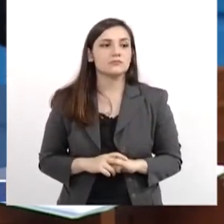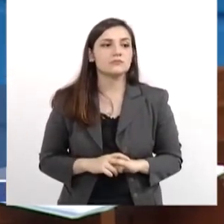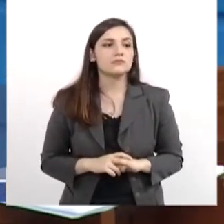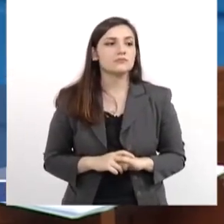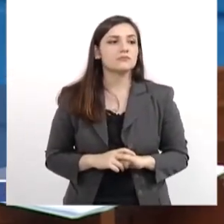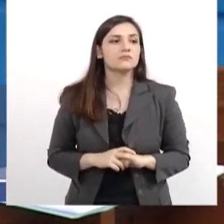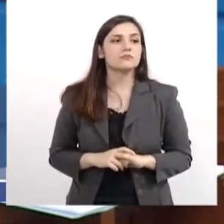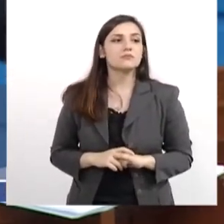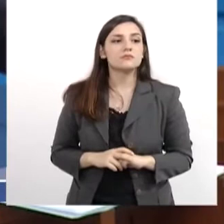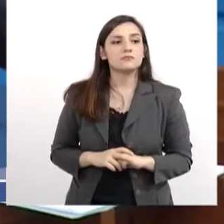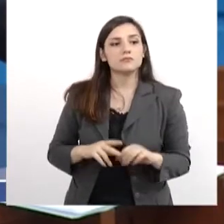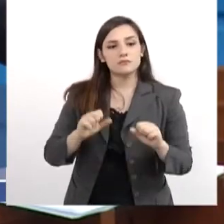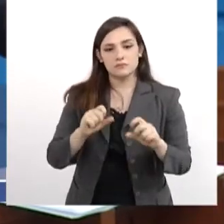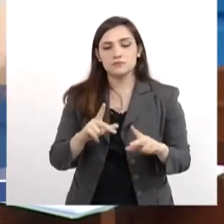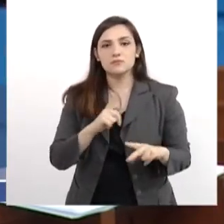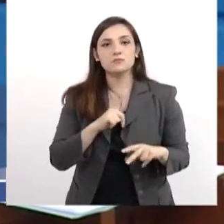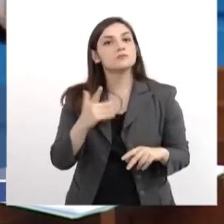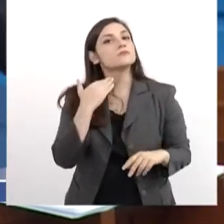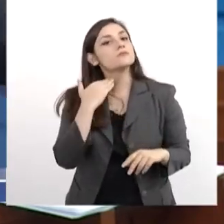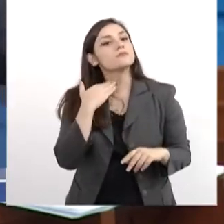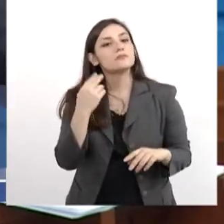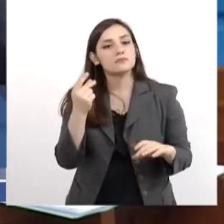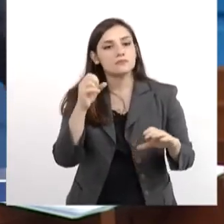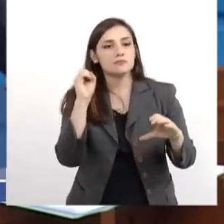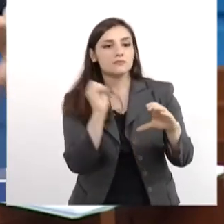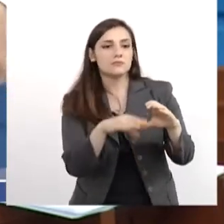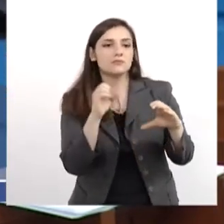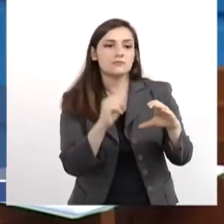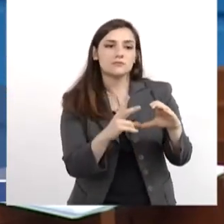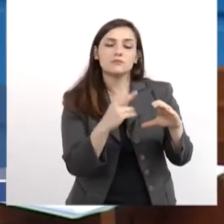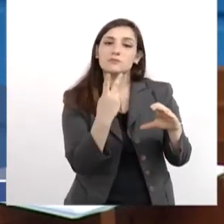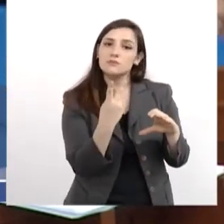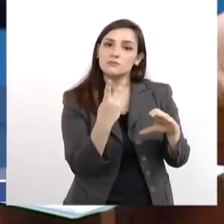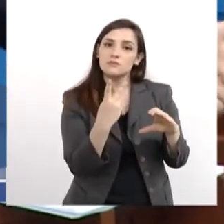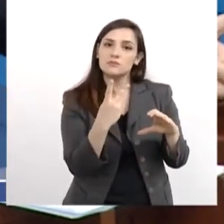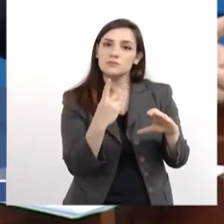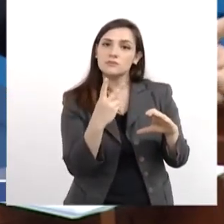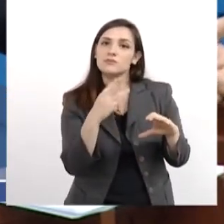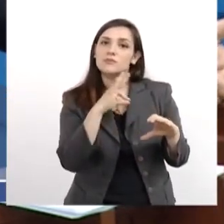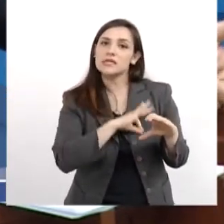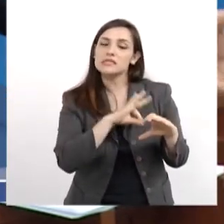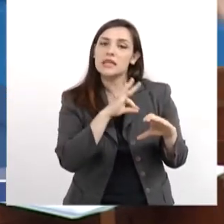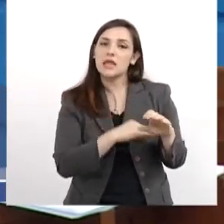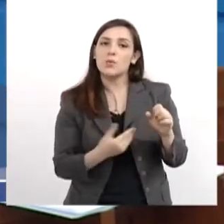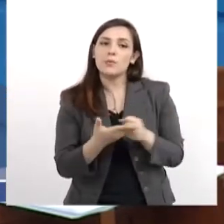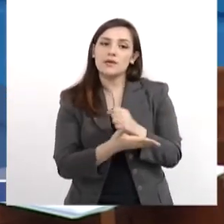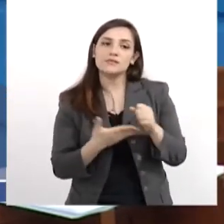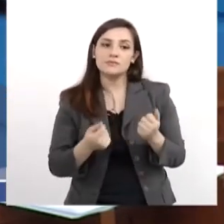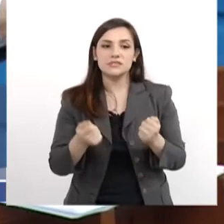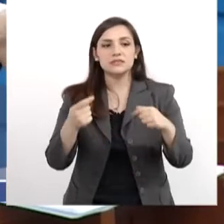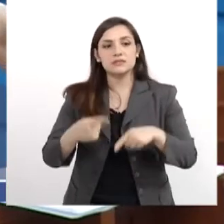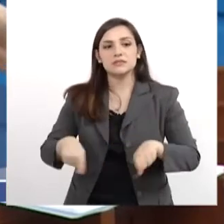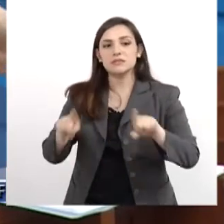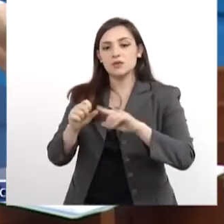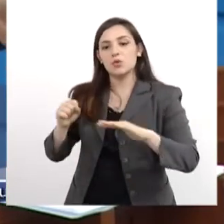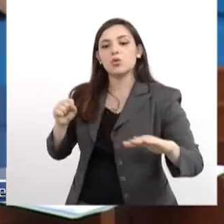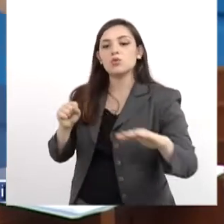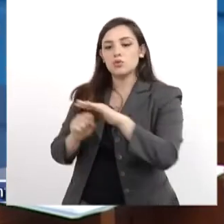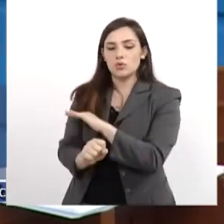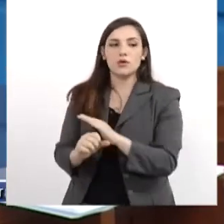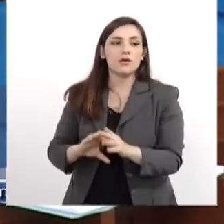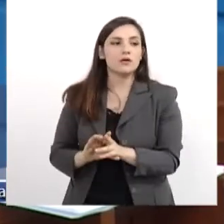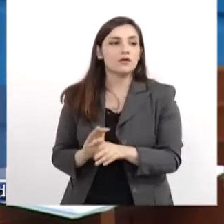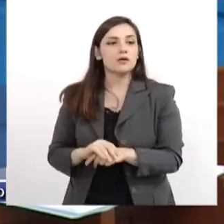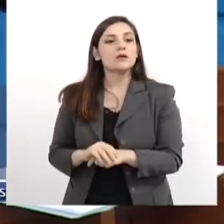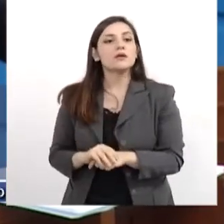vai depositar num fundo, 2 salários mínimos, e aí não precisa mais preencher aquela cota